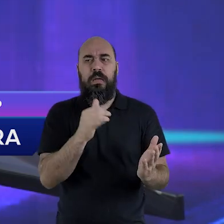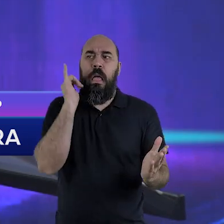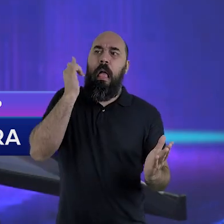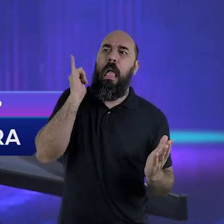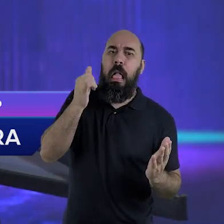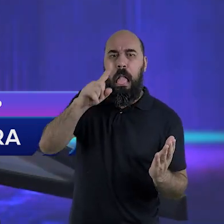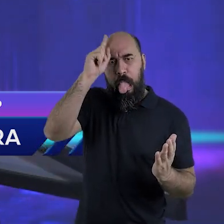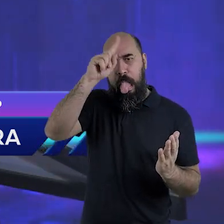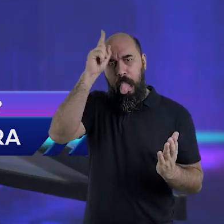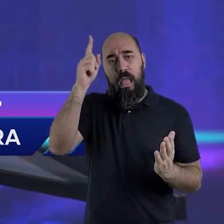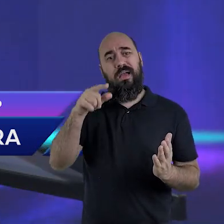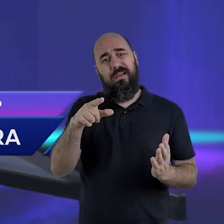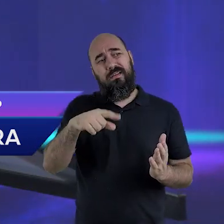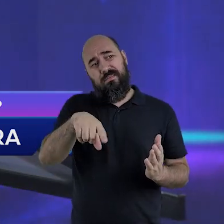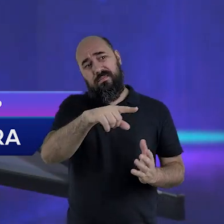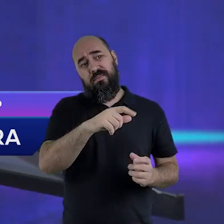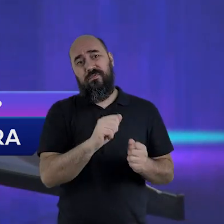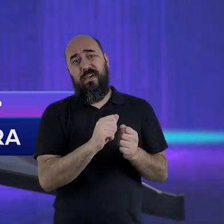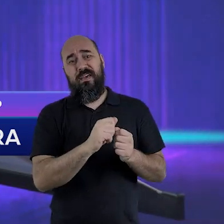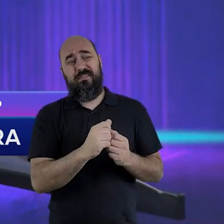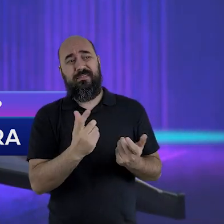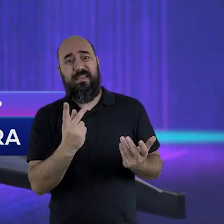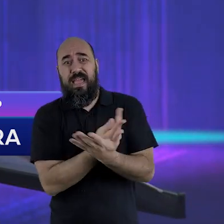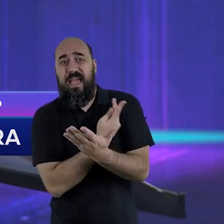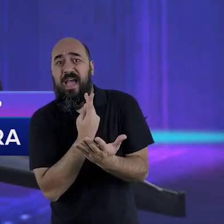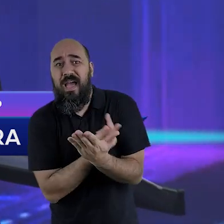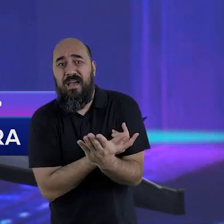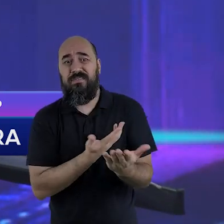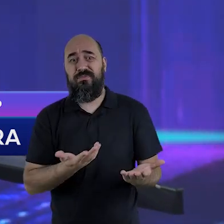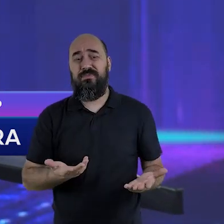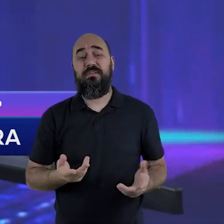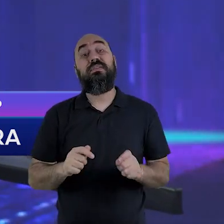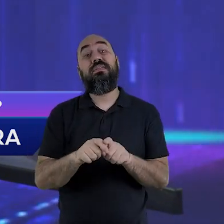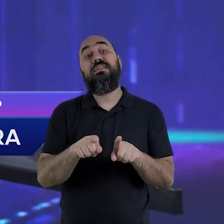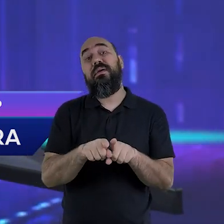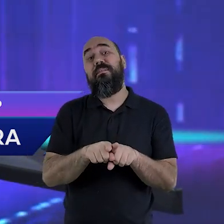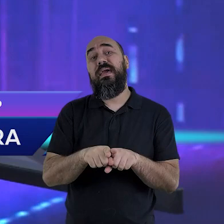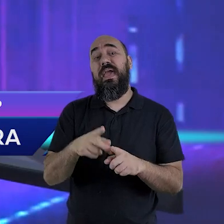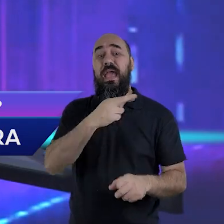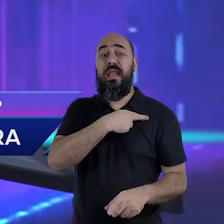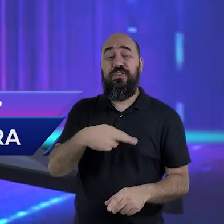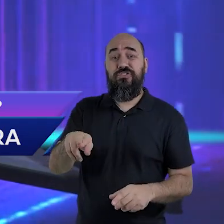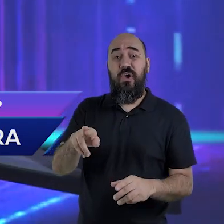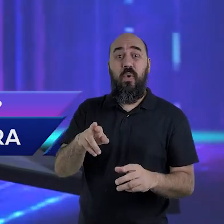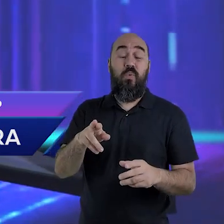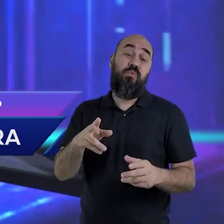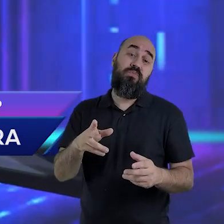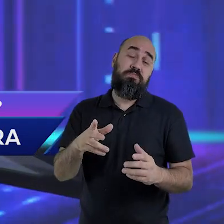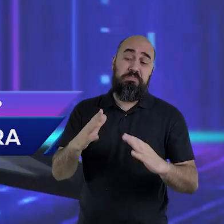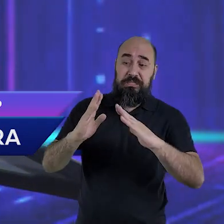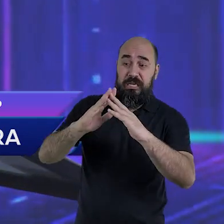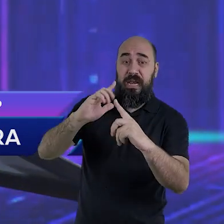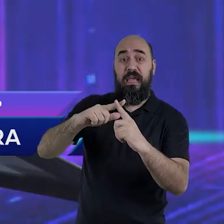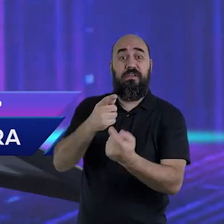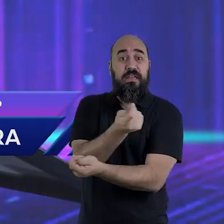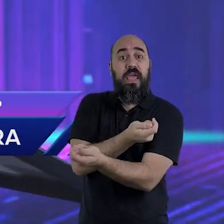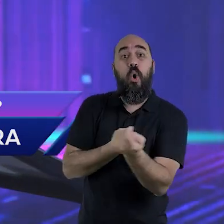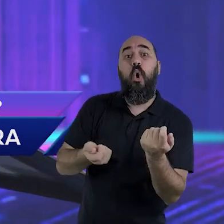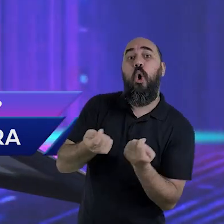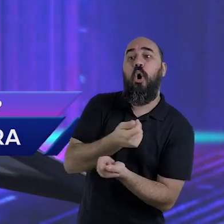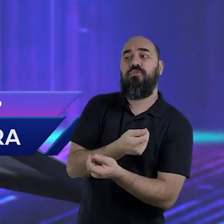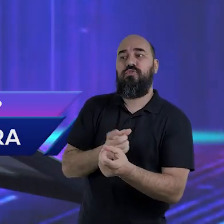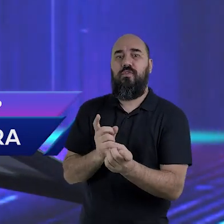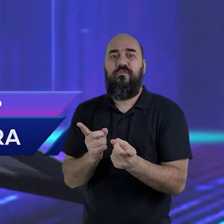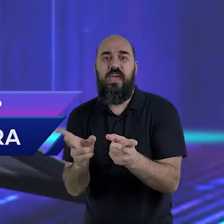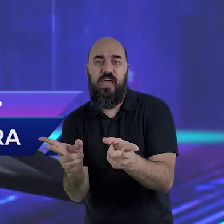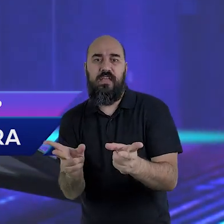a percepção de que a igreja se transformou em negócio. A religião com Cristo, a religião da Bíblia, não